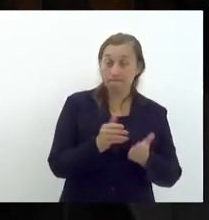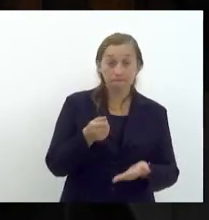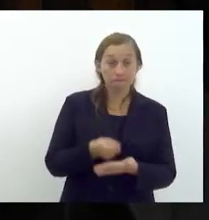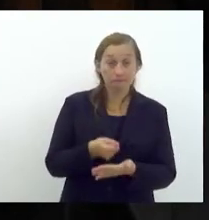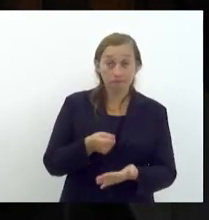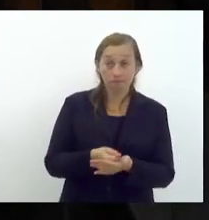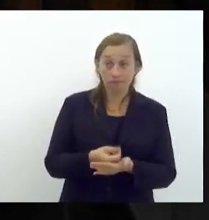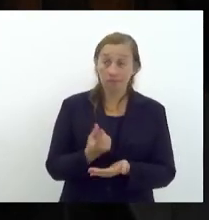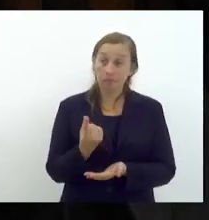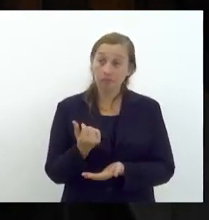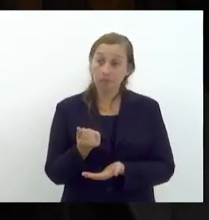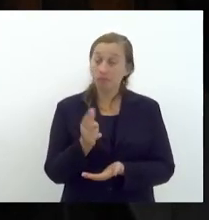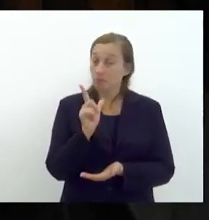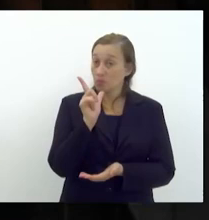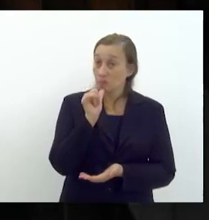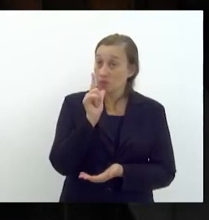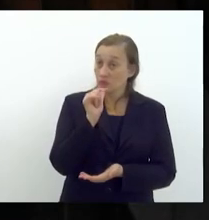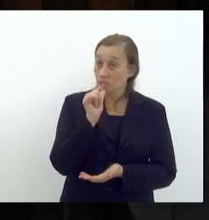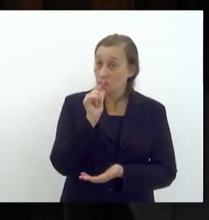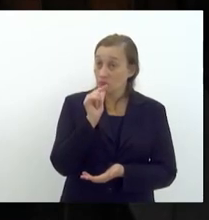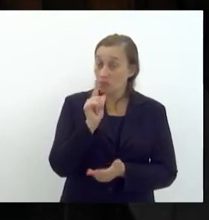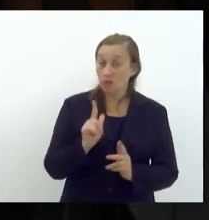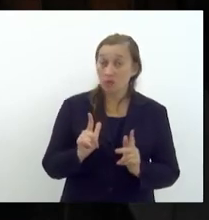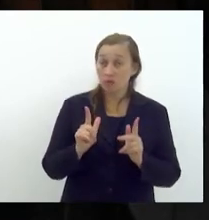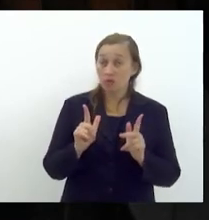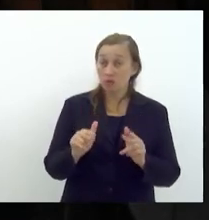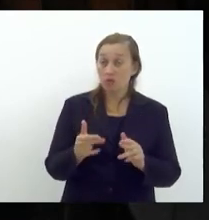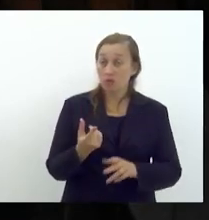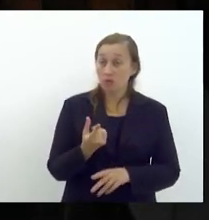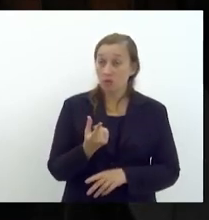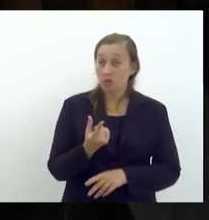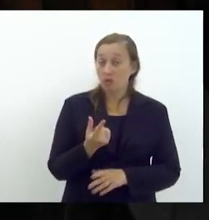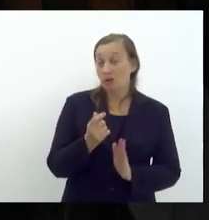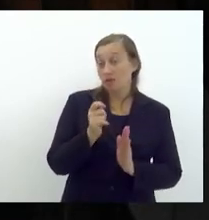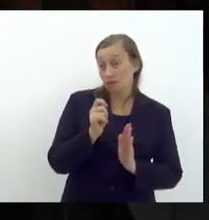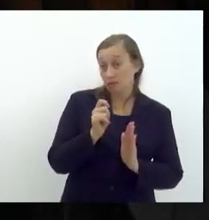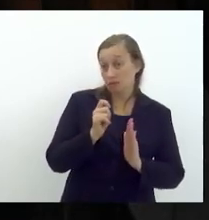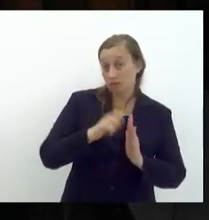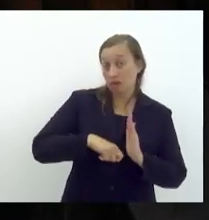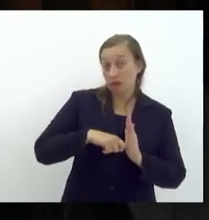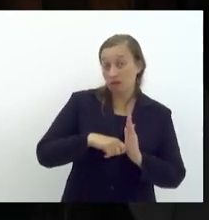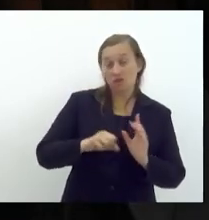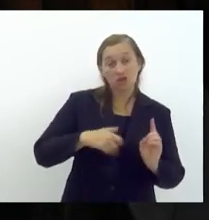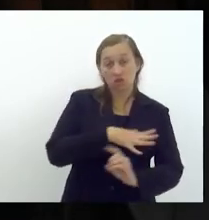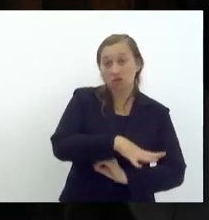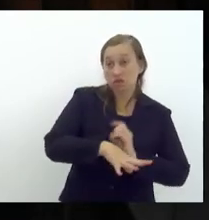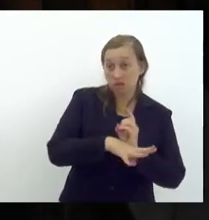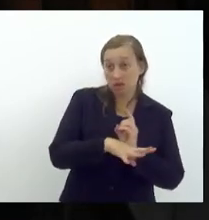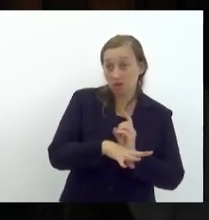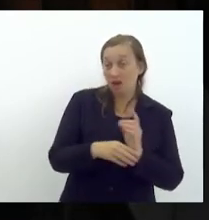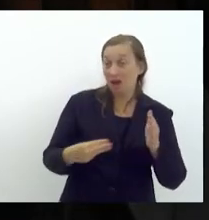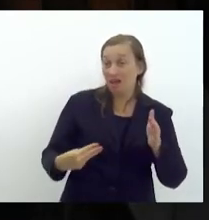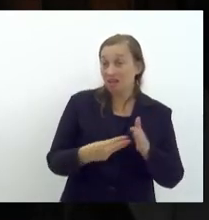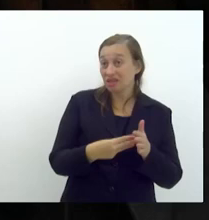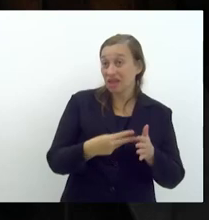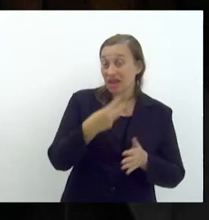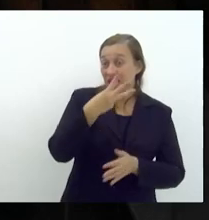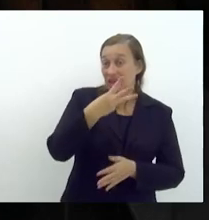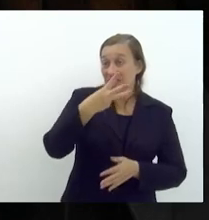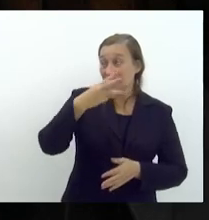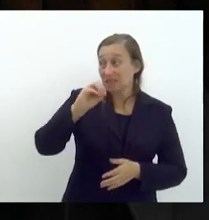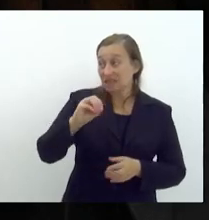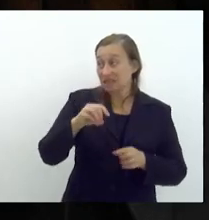da água como tarifa social Isto é de consumo até 30 metros cúbicos